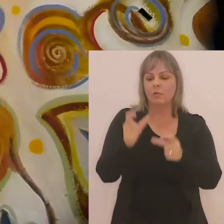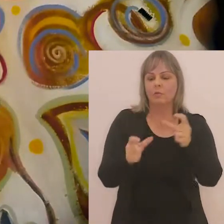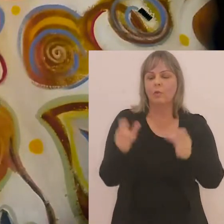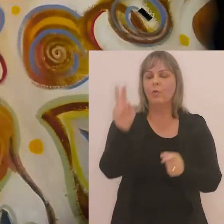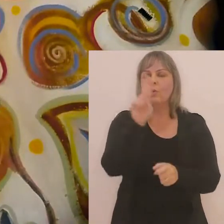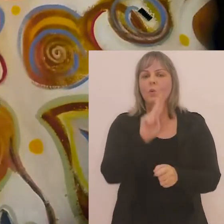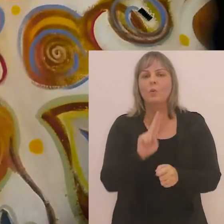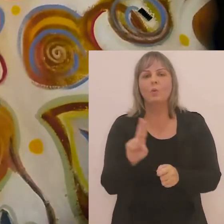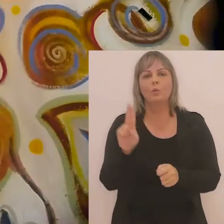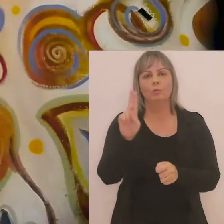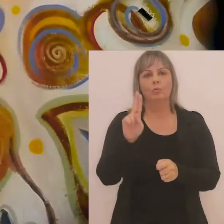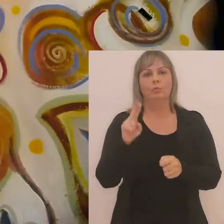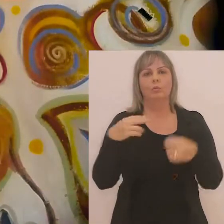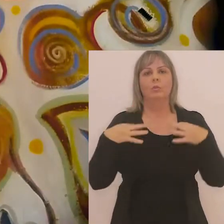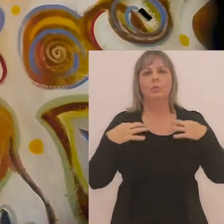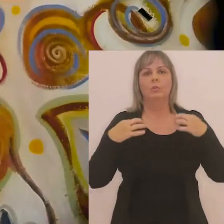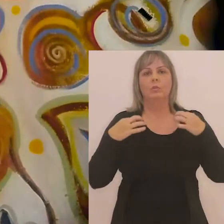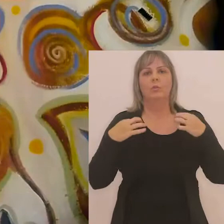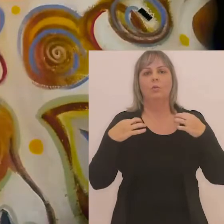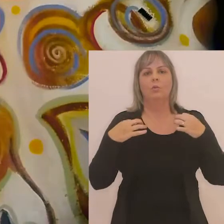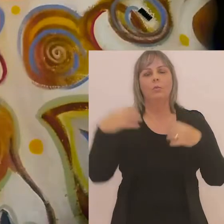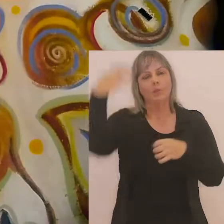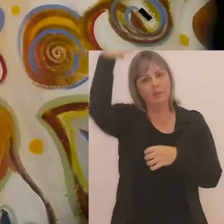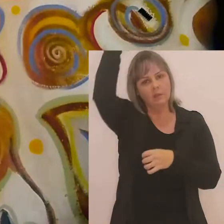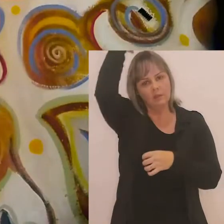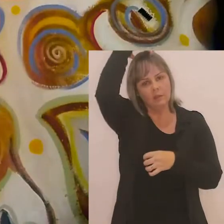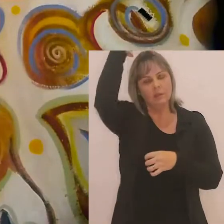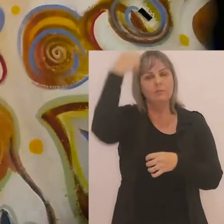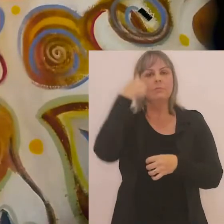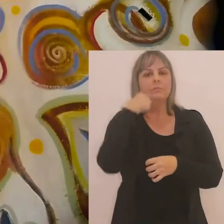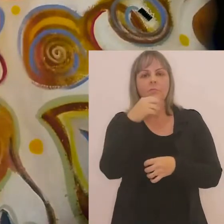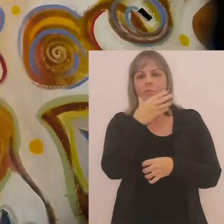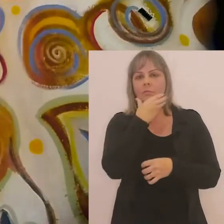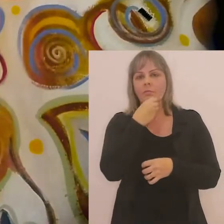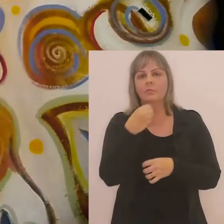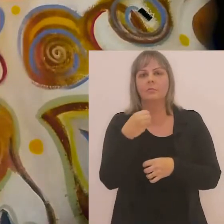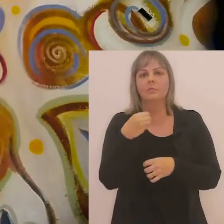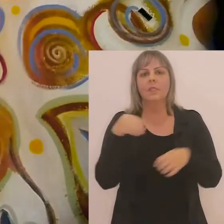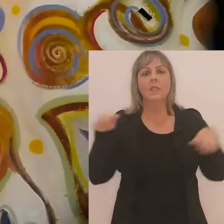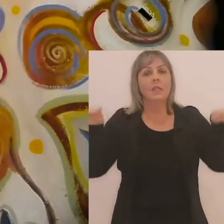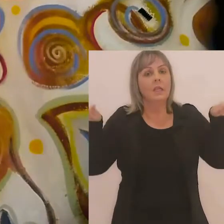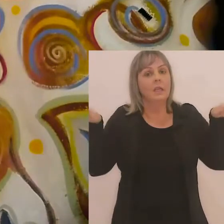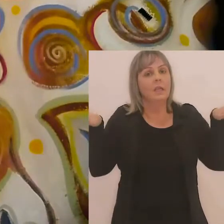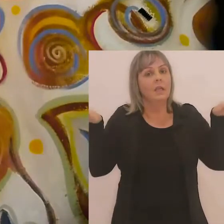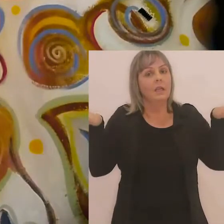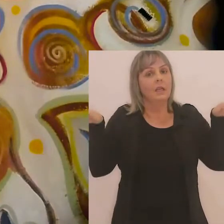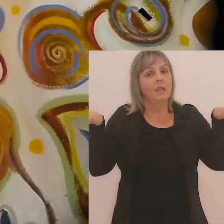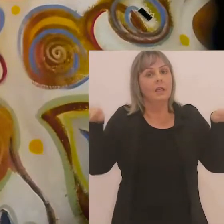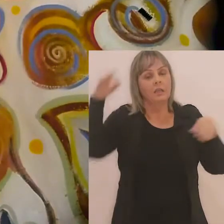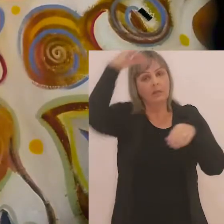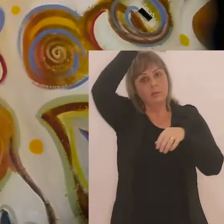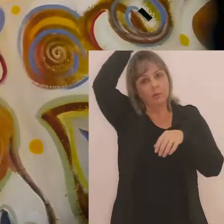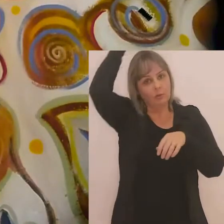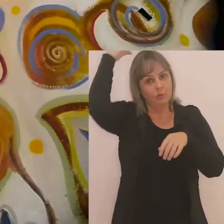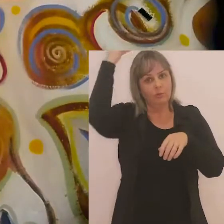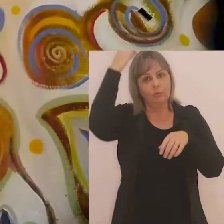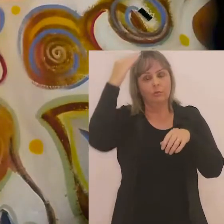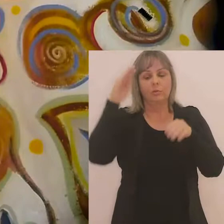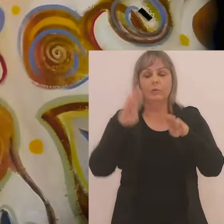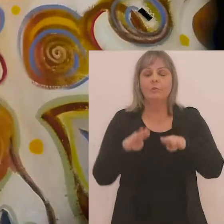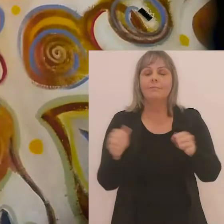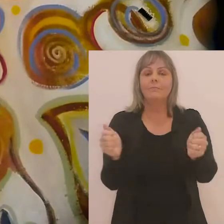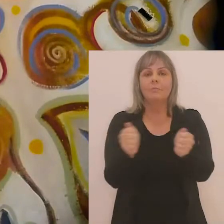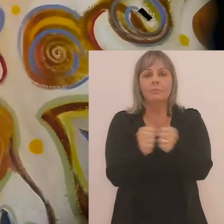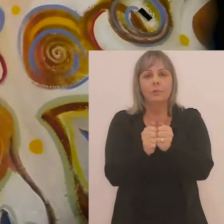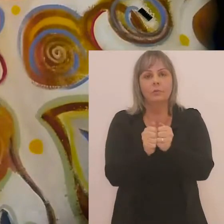sociais né que se vestem se caracterizam de Reis rainhas anjos e se